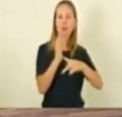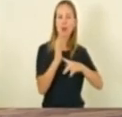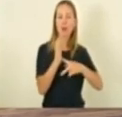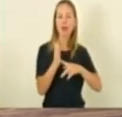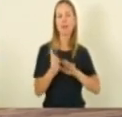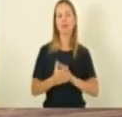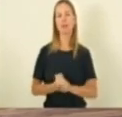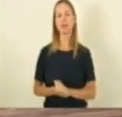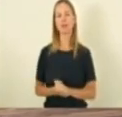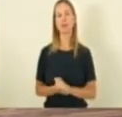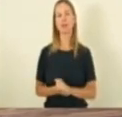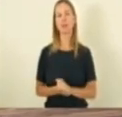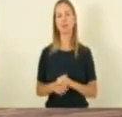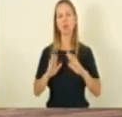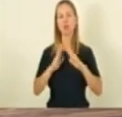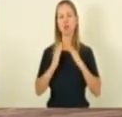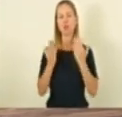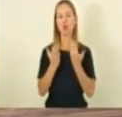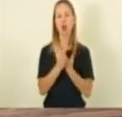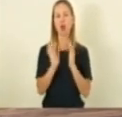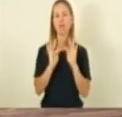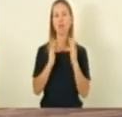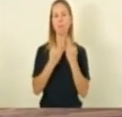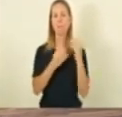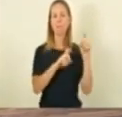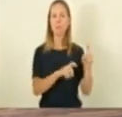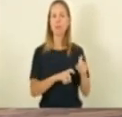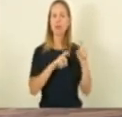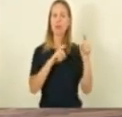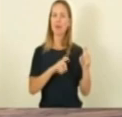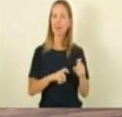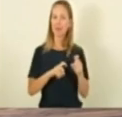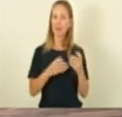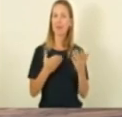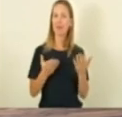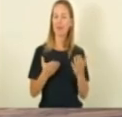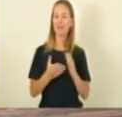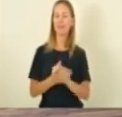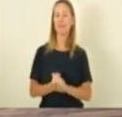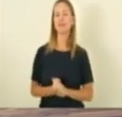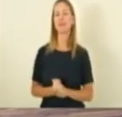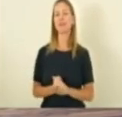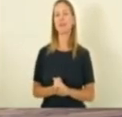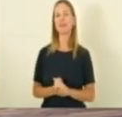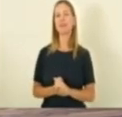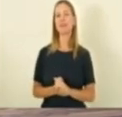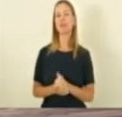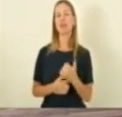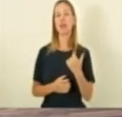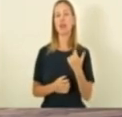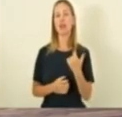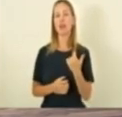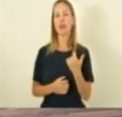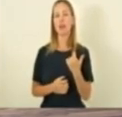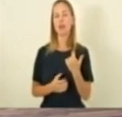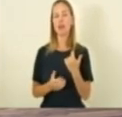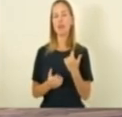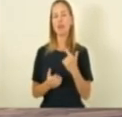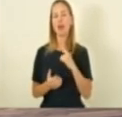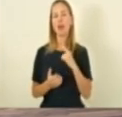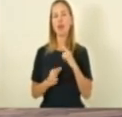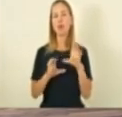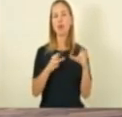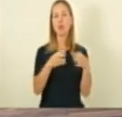algumas escola família agrícolas, MEPs, eu quero dar ênfase no grande volume de